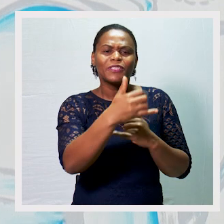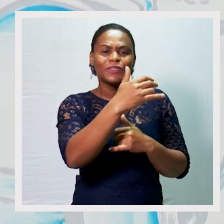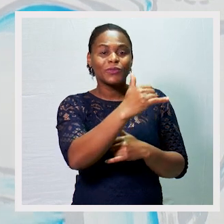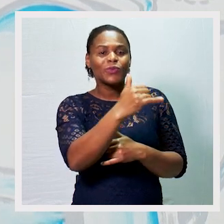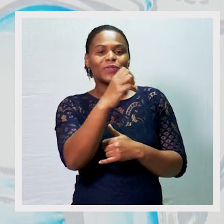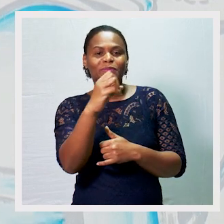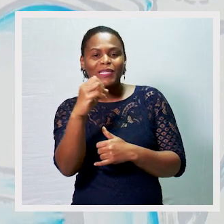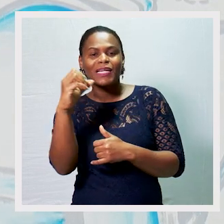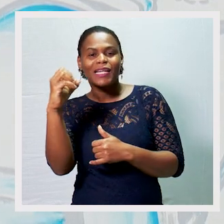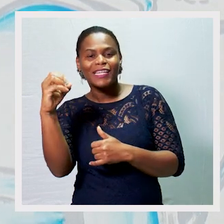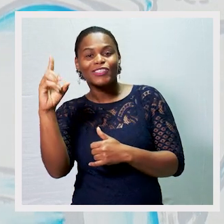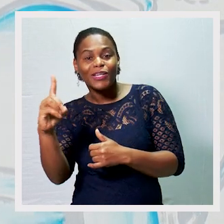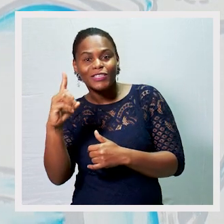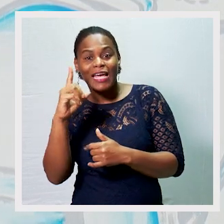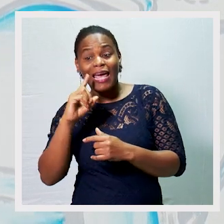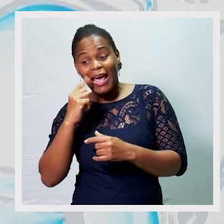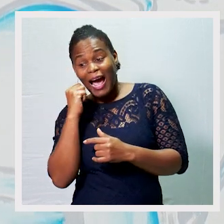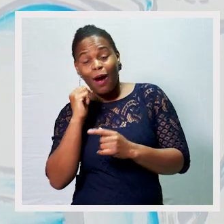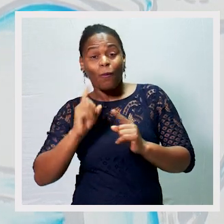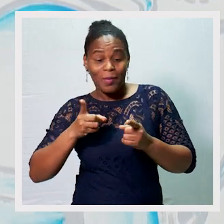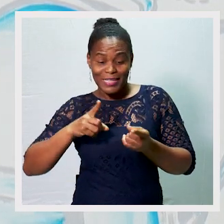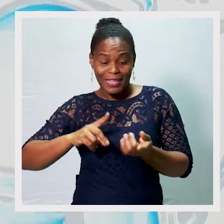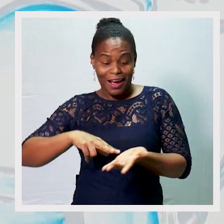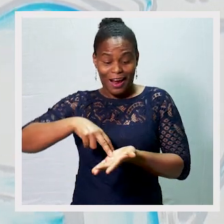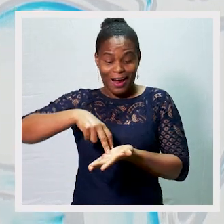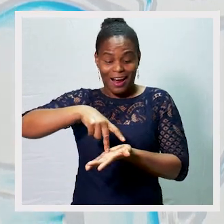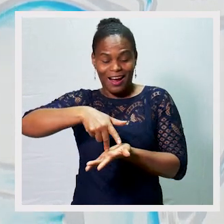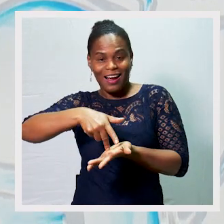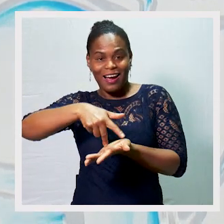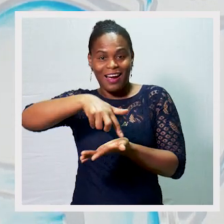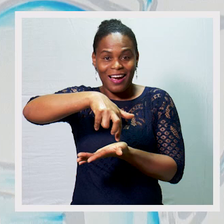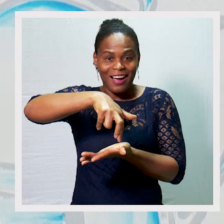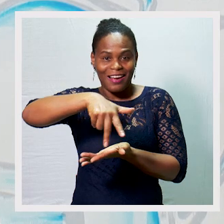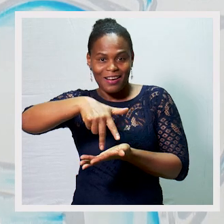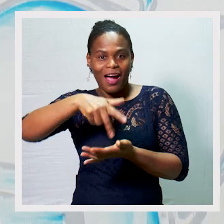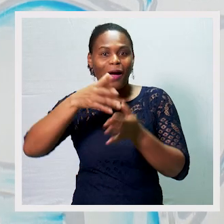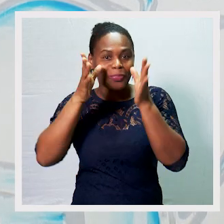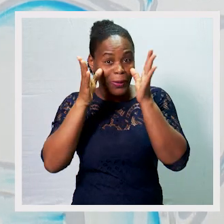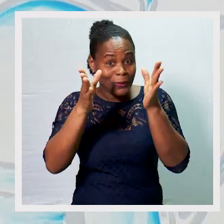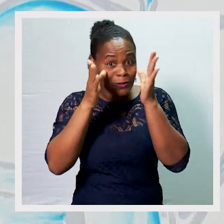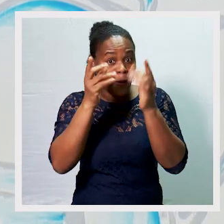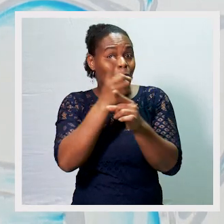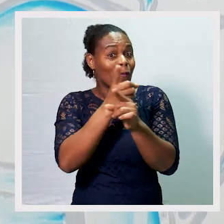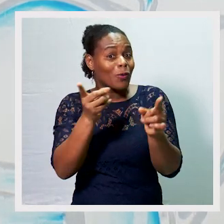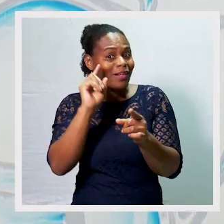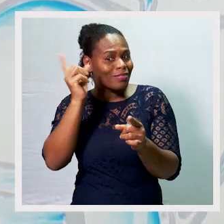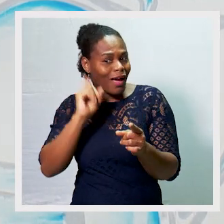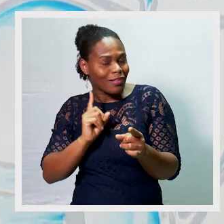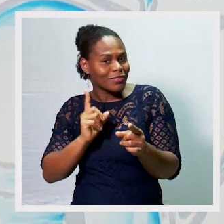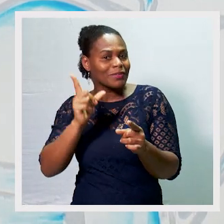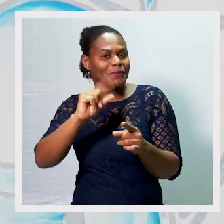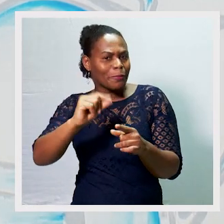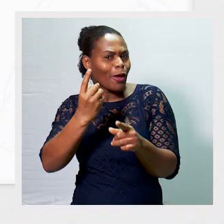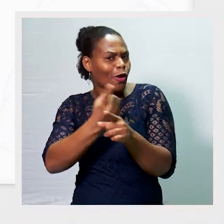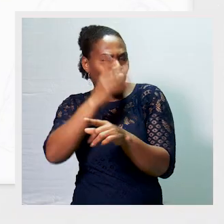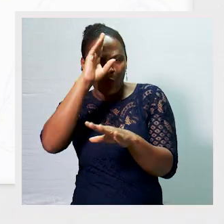atenção, porque nós vamos precisar dessas datas e dos acontecimentos para o exercício que iremos resolver daqui a